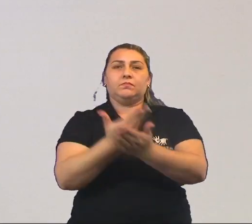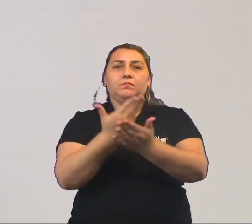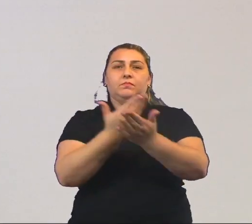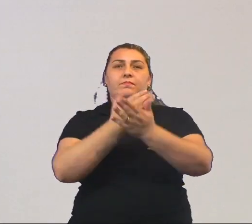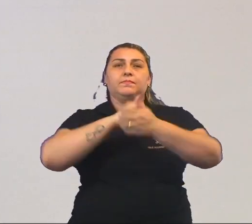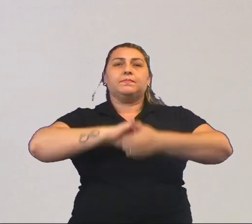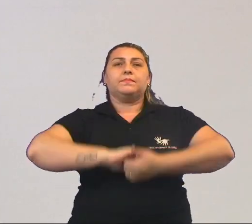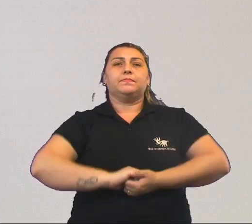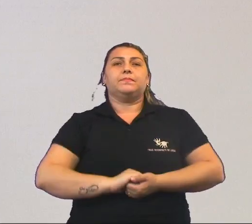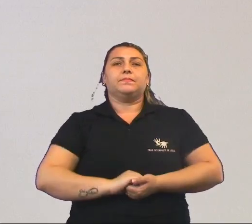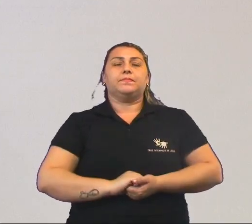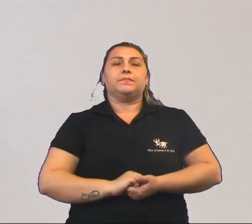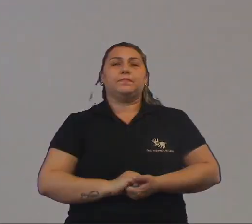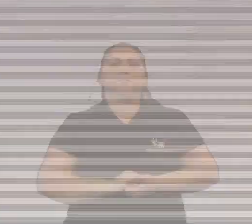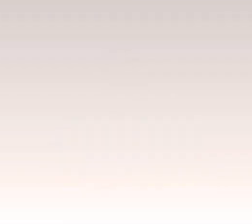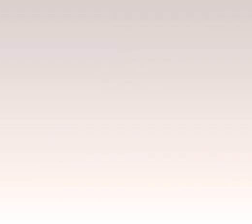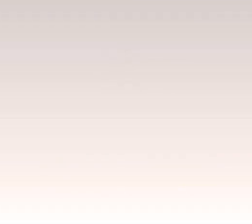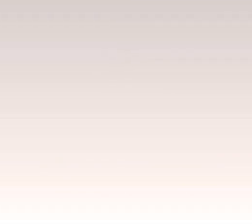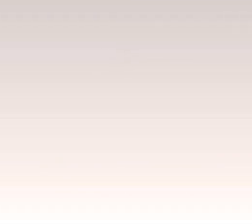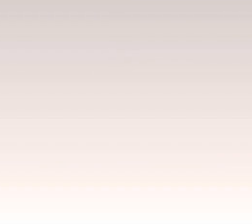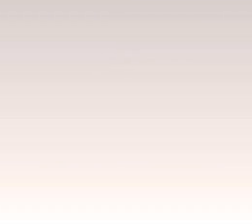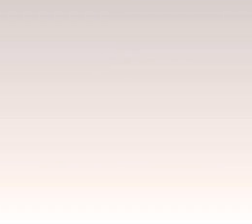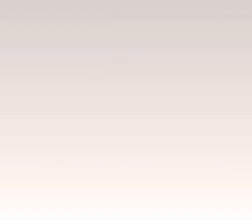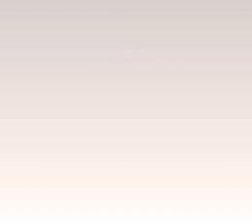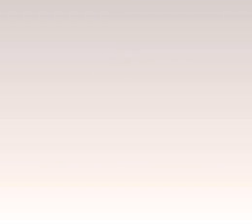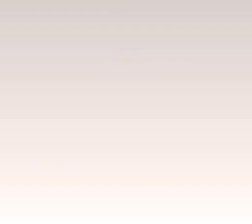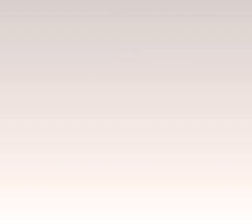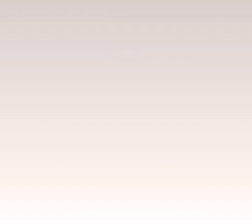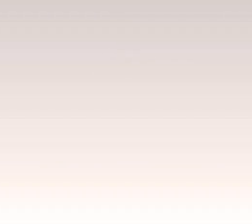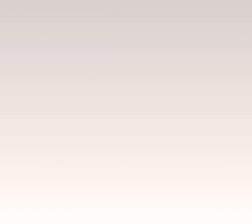aula E aí